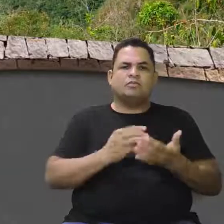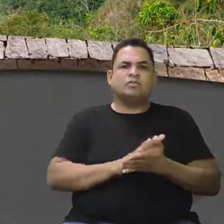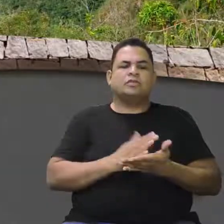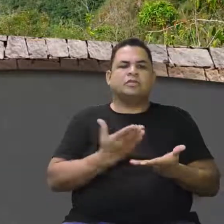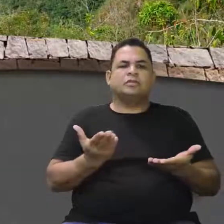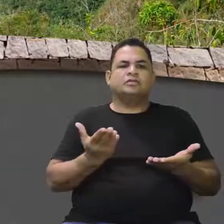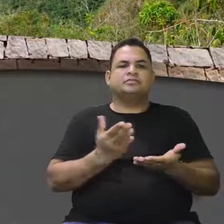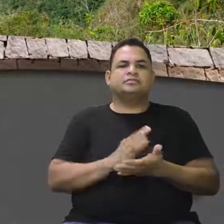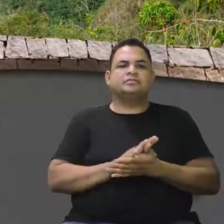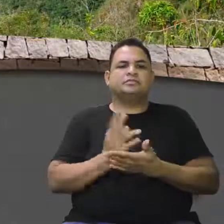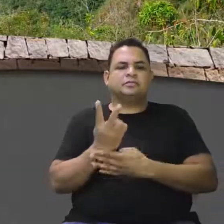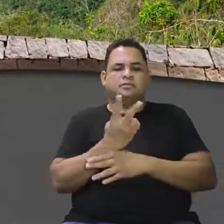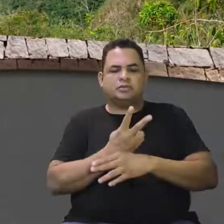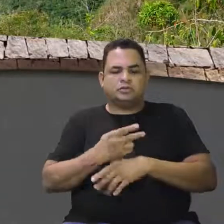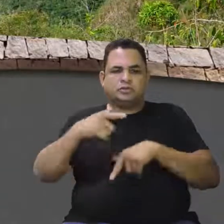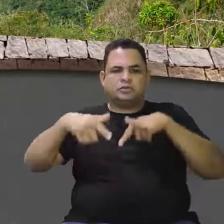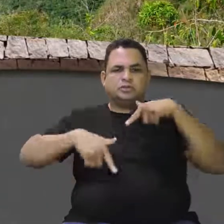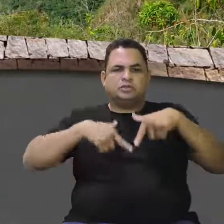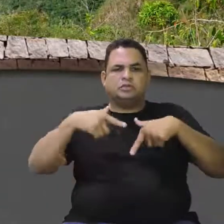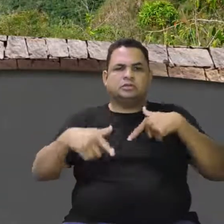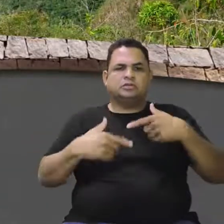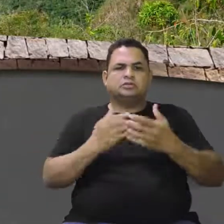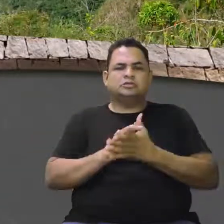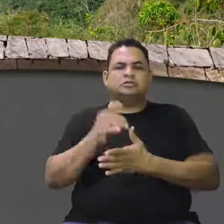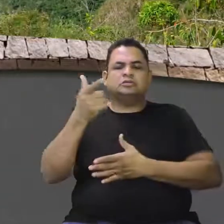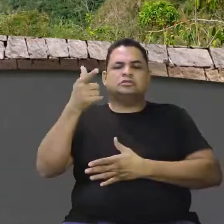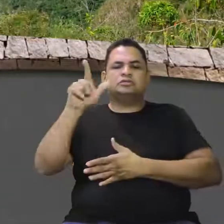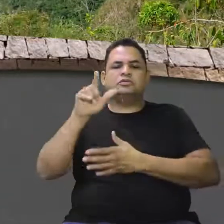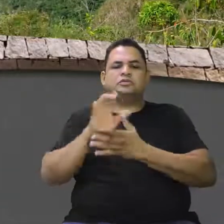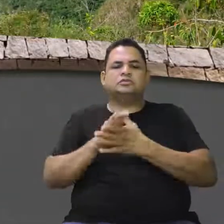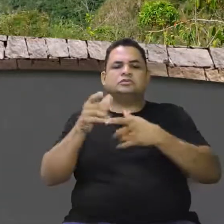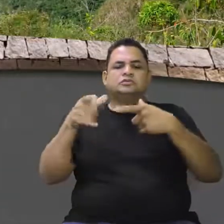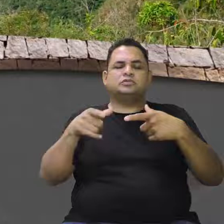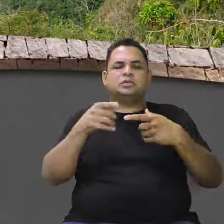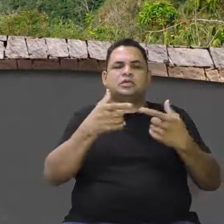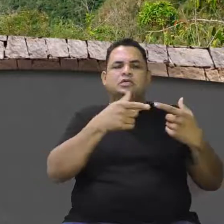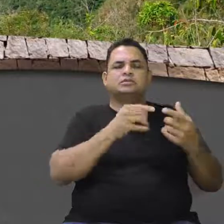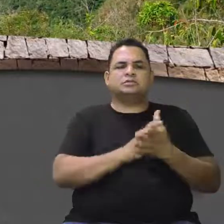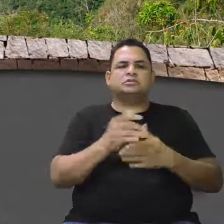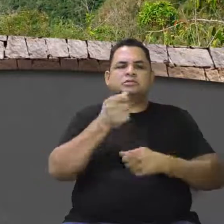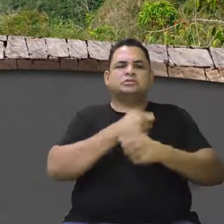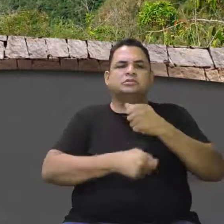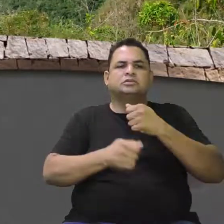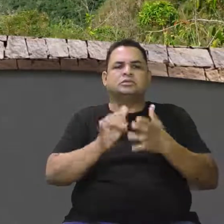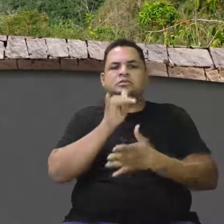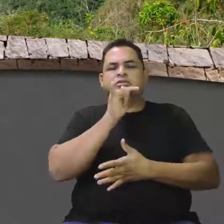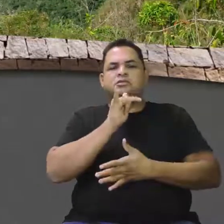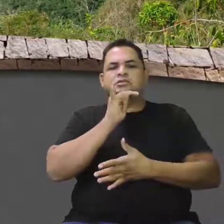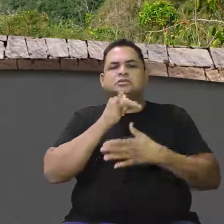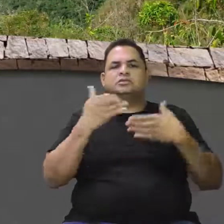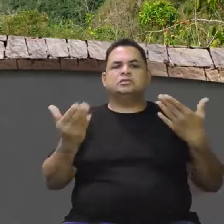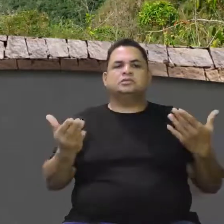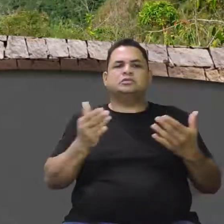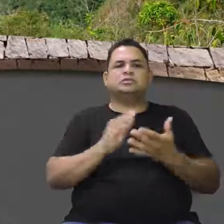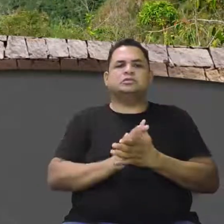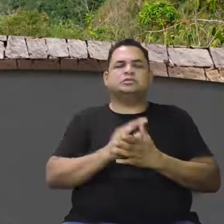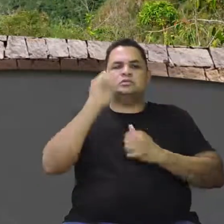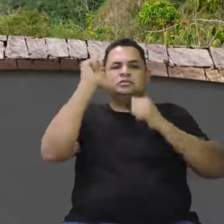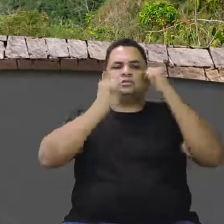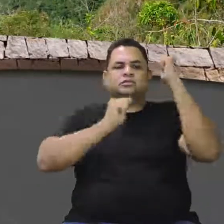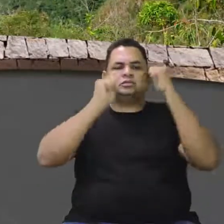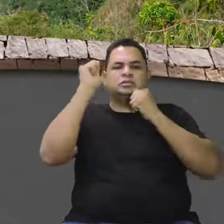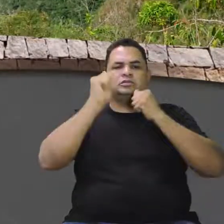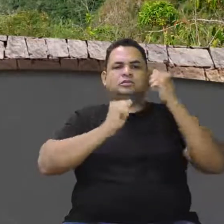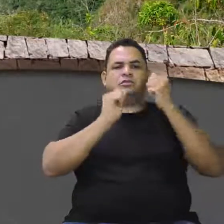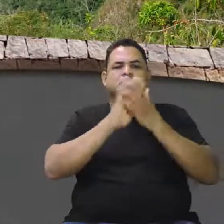e acabaram buscando trabalho em outros setores econômicos. Por exemplo, aí como o setor da indústria,